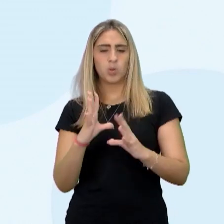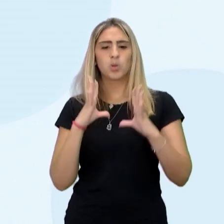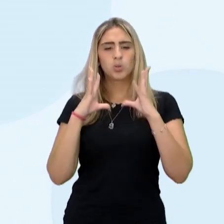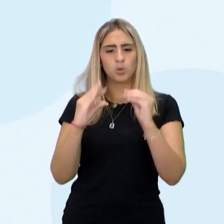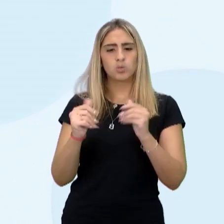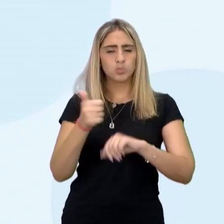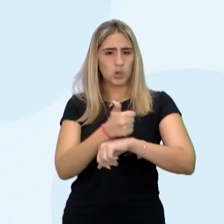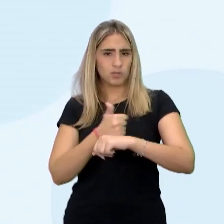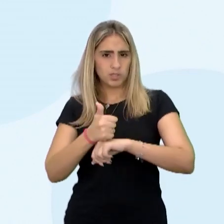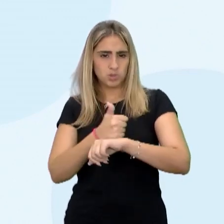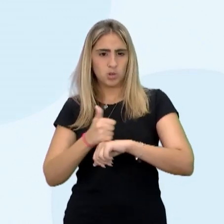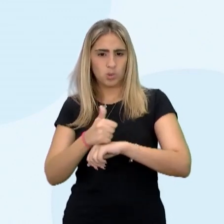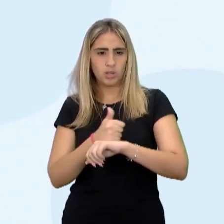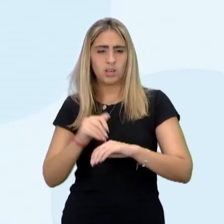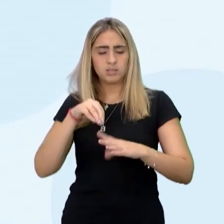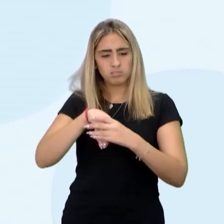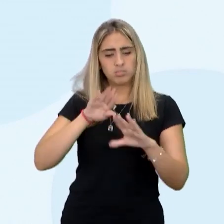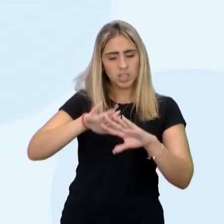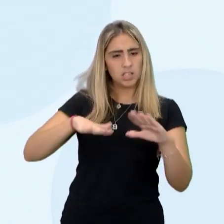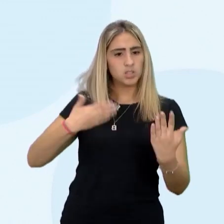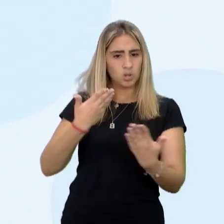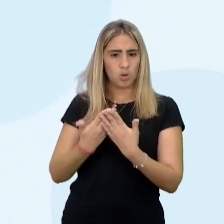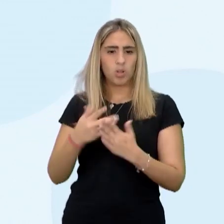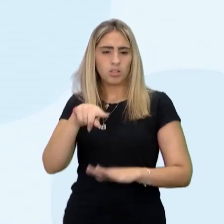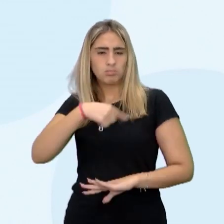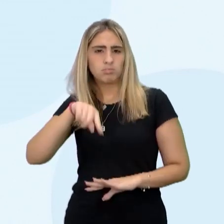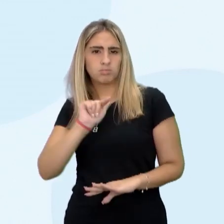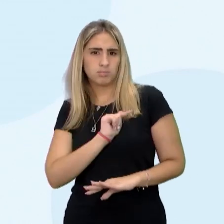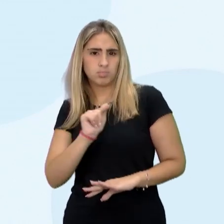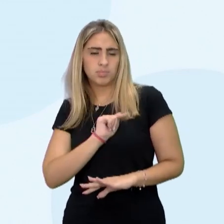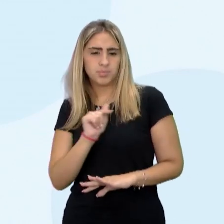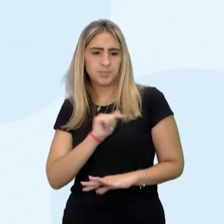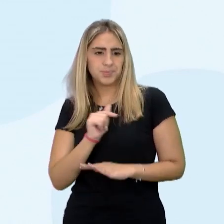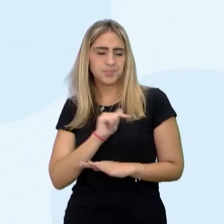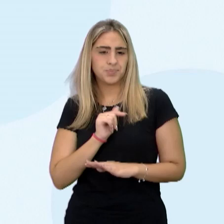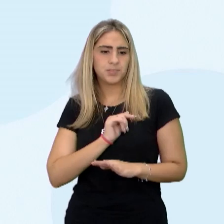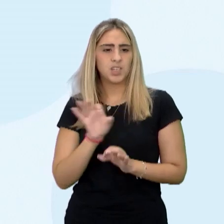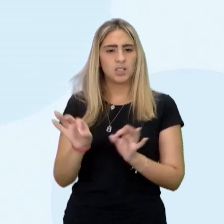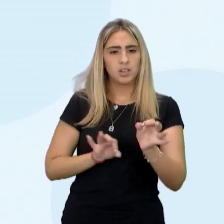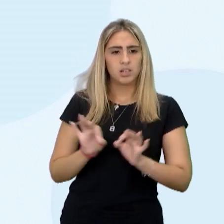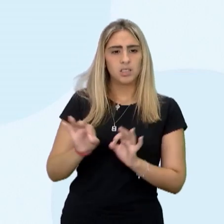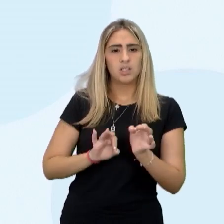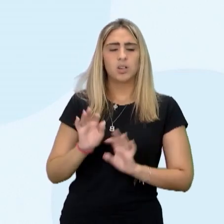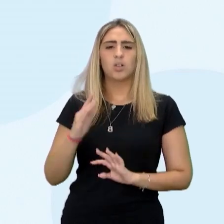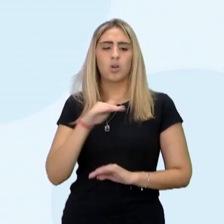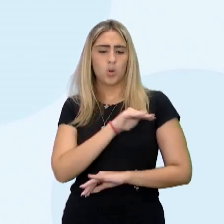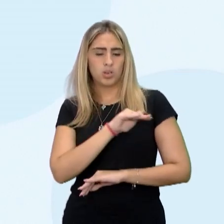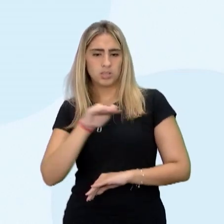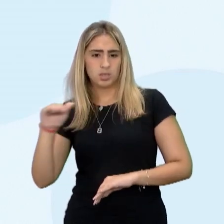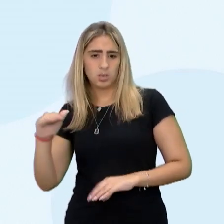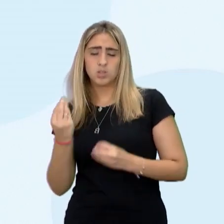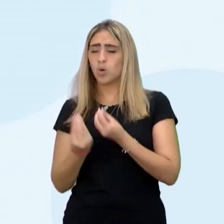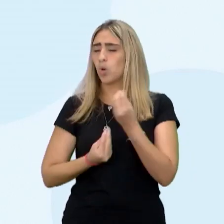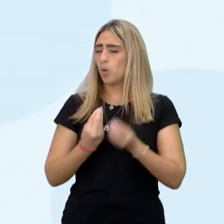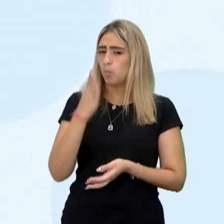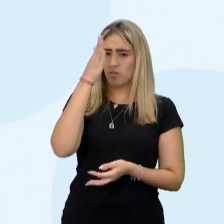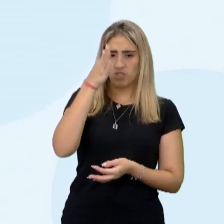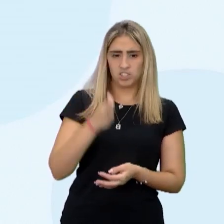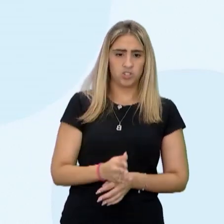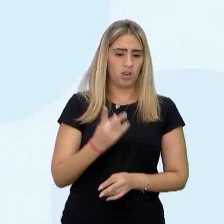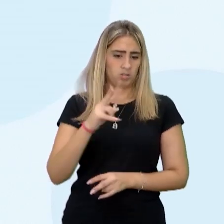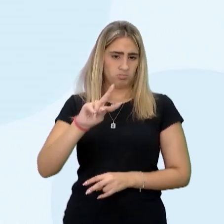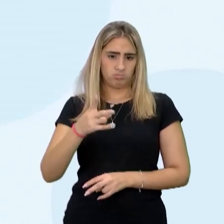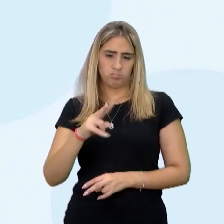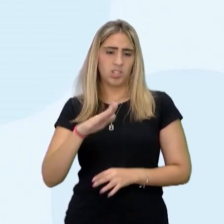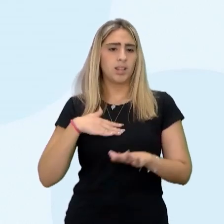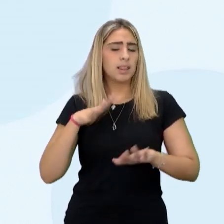os profissionais aí da escola, eles vão ter tanto alinhamentos horizontais como alinhamentos verticais. Aí